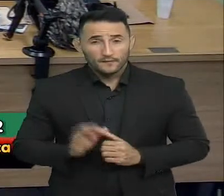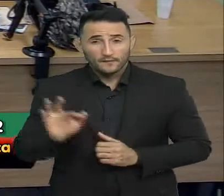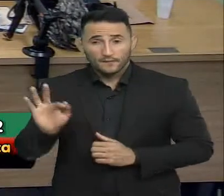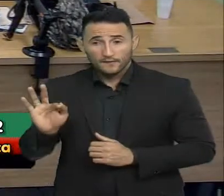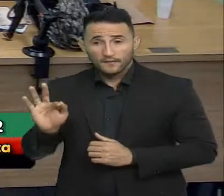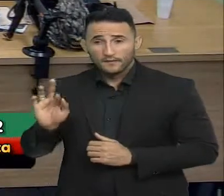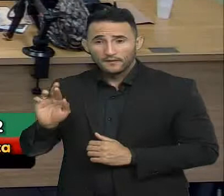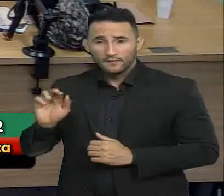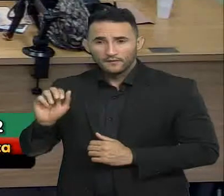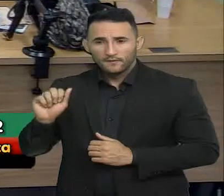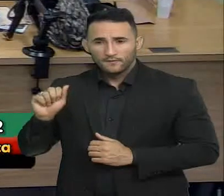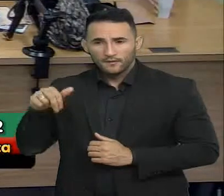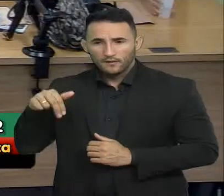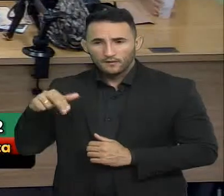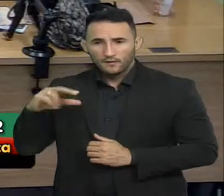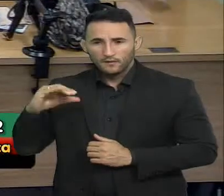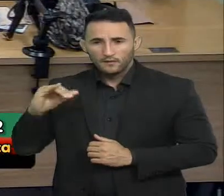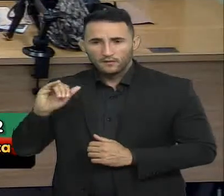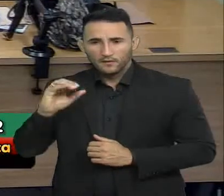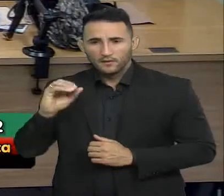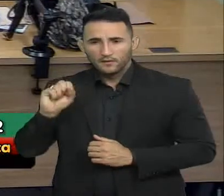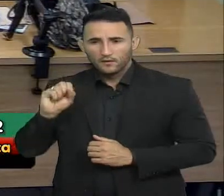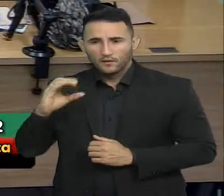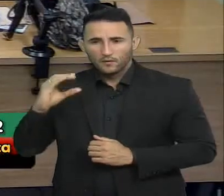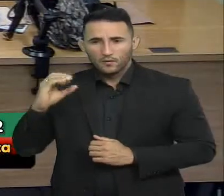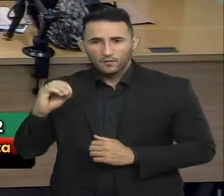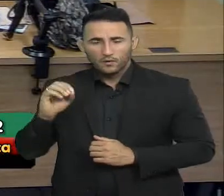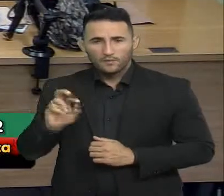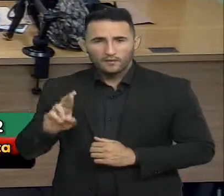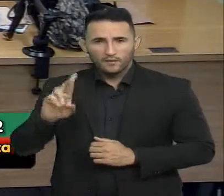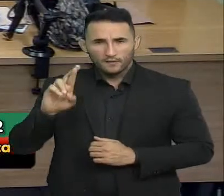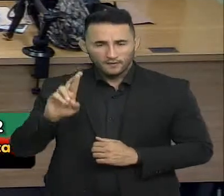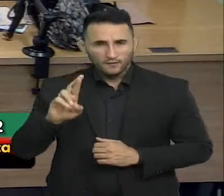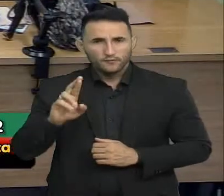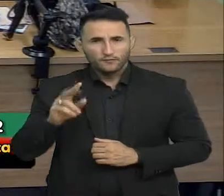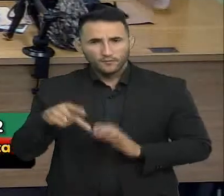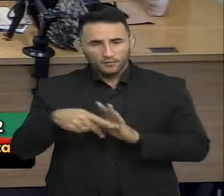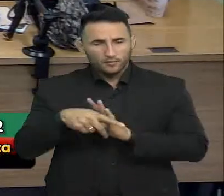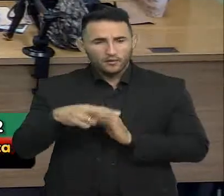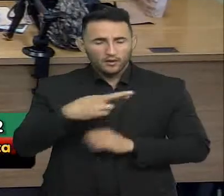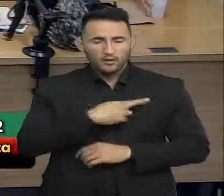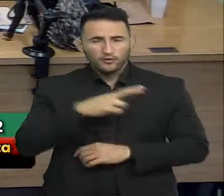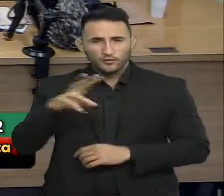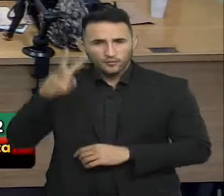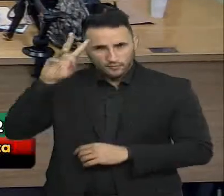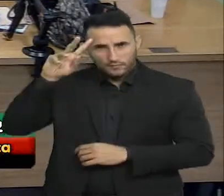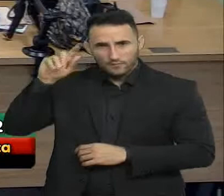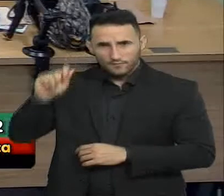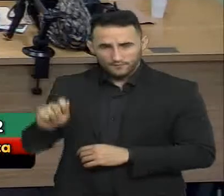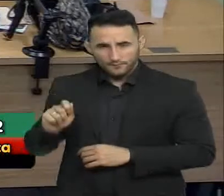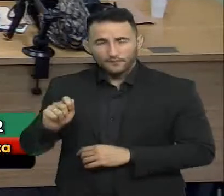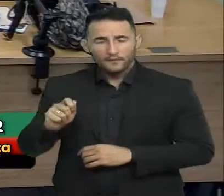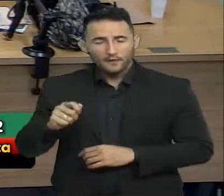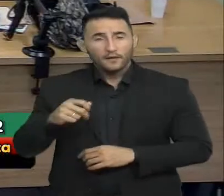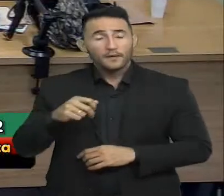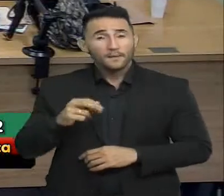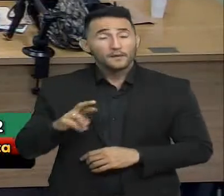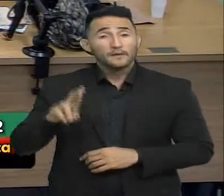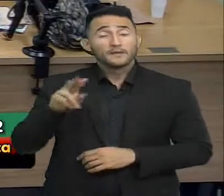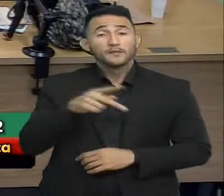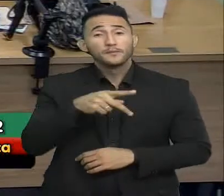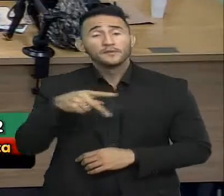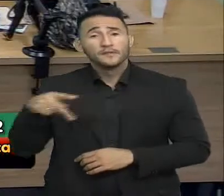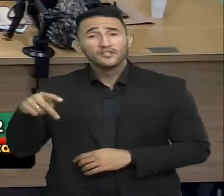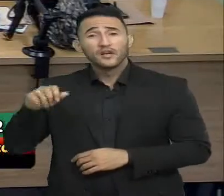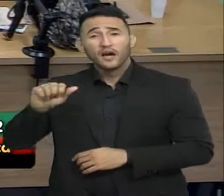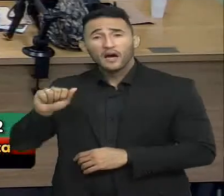Francisco, representando também o Paisaze. Andréa Matheus, representante do presidente da